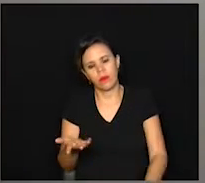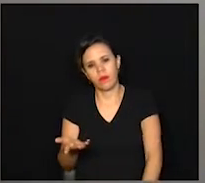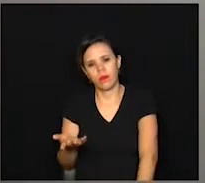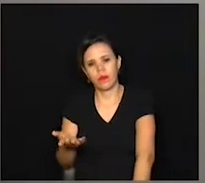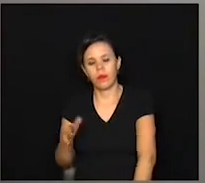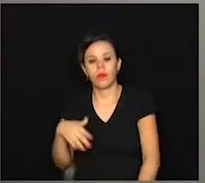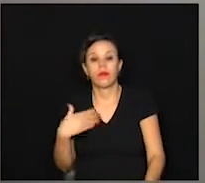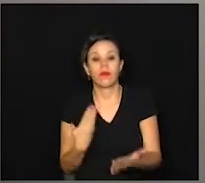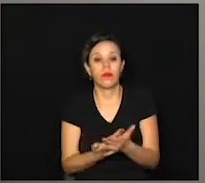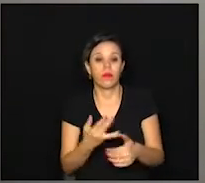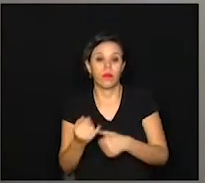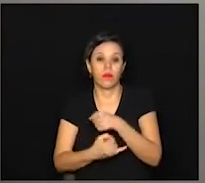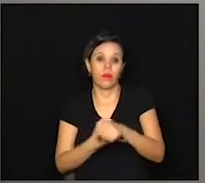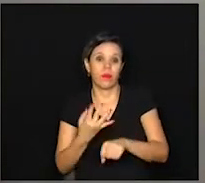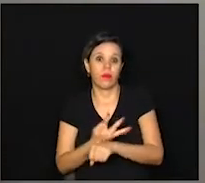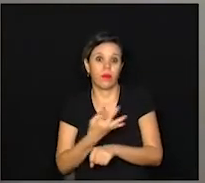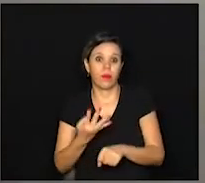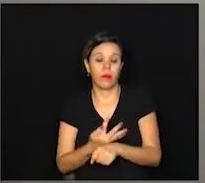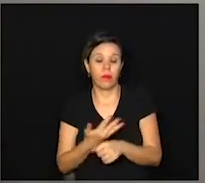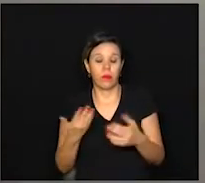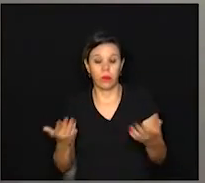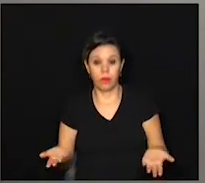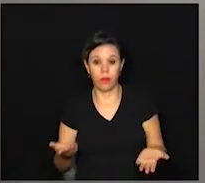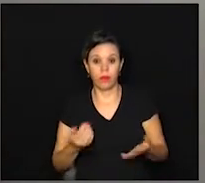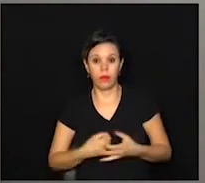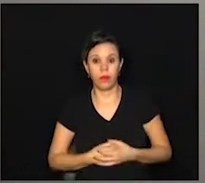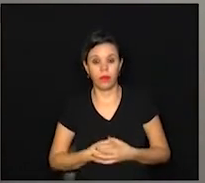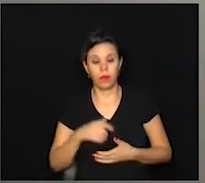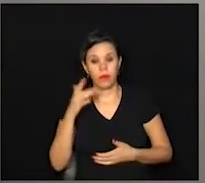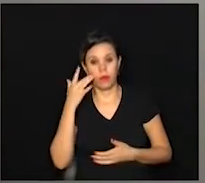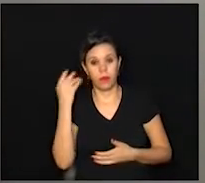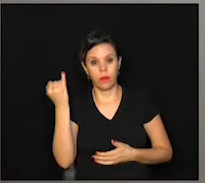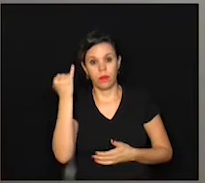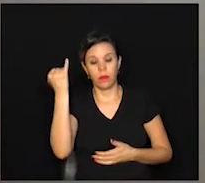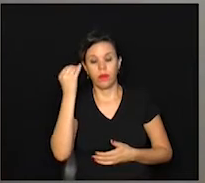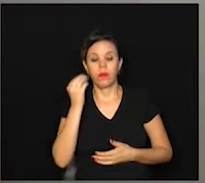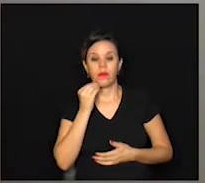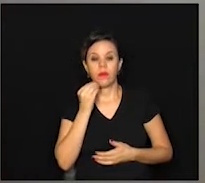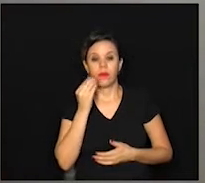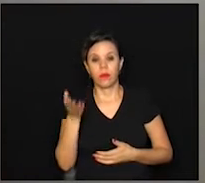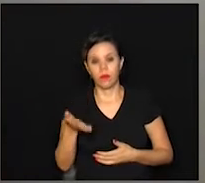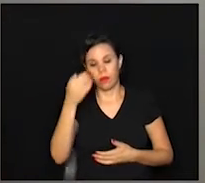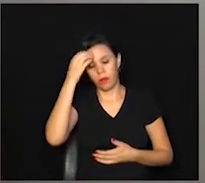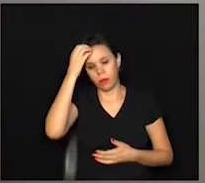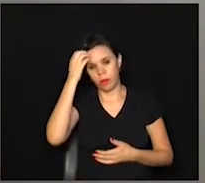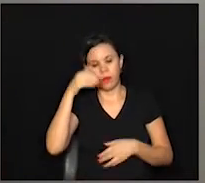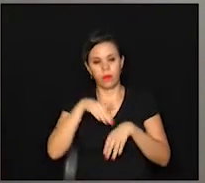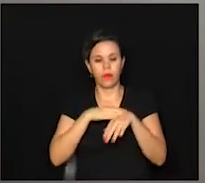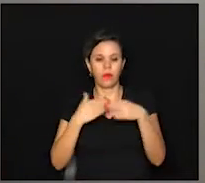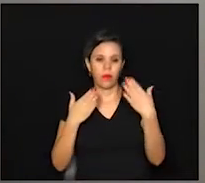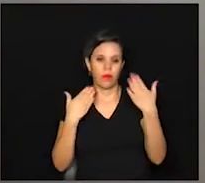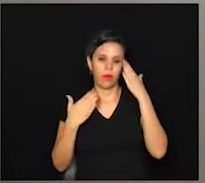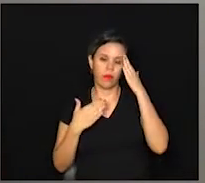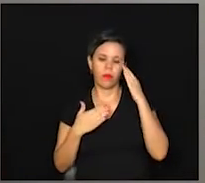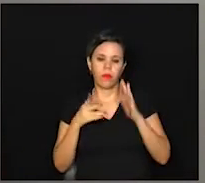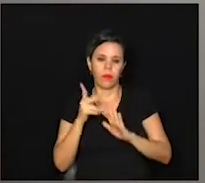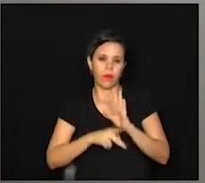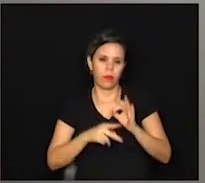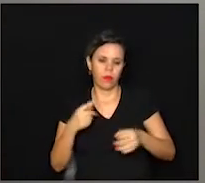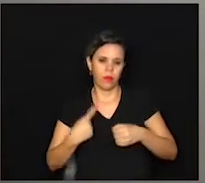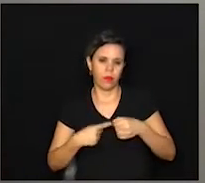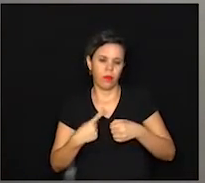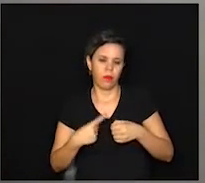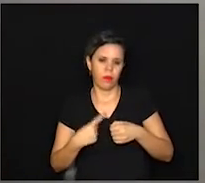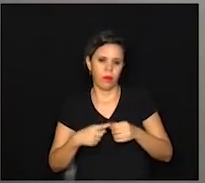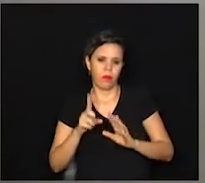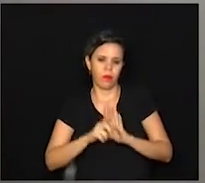minha internet vai aguentar, mas eu acho muito oportuno a discussão do Plano Municipal de Direitos Humanos nesse